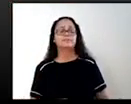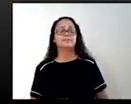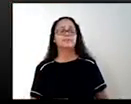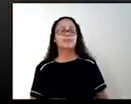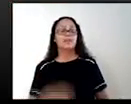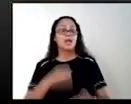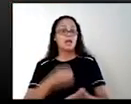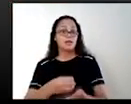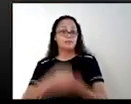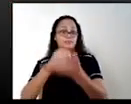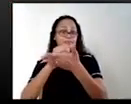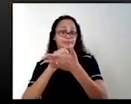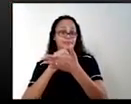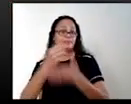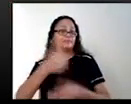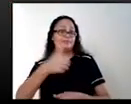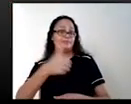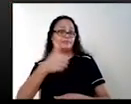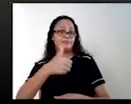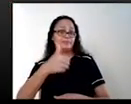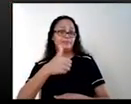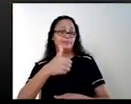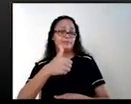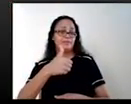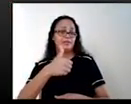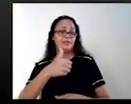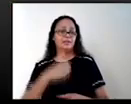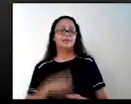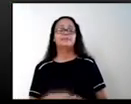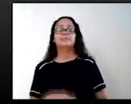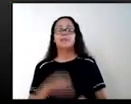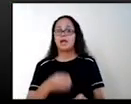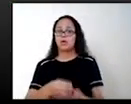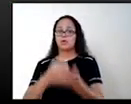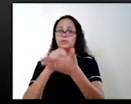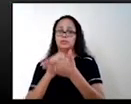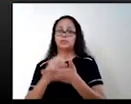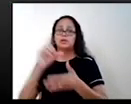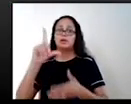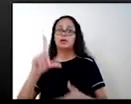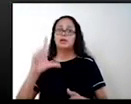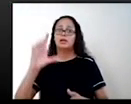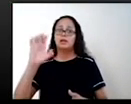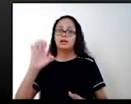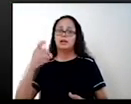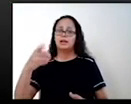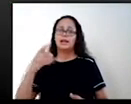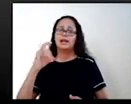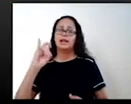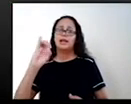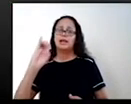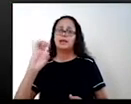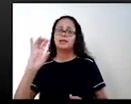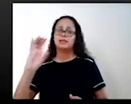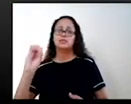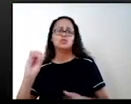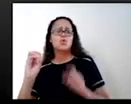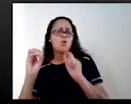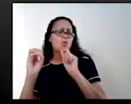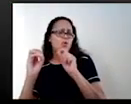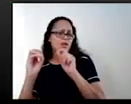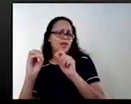Bem, a primeira contribuição da qual nós vamos falar é a contribuição do léxico. O que é